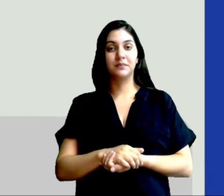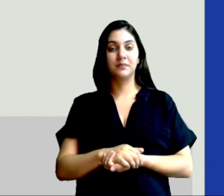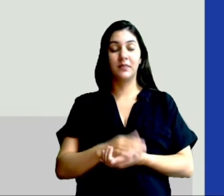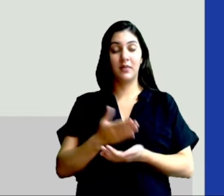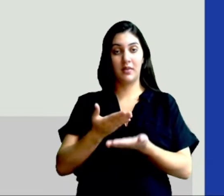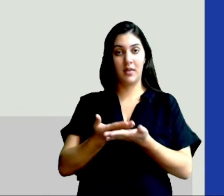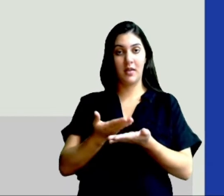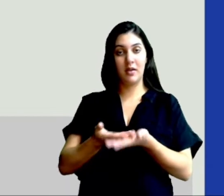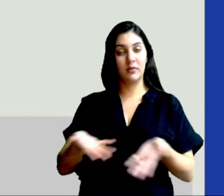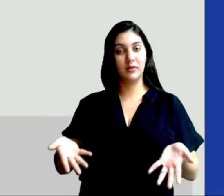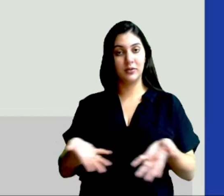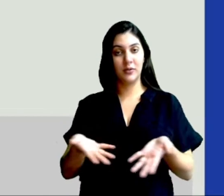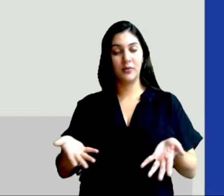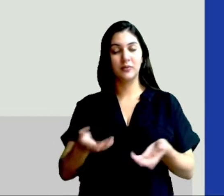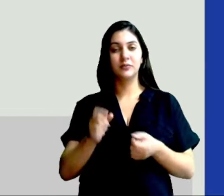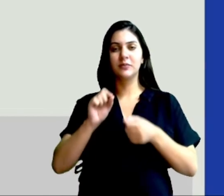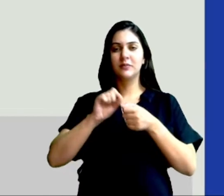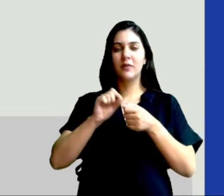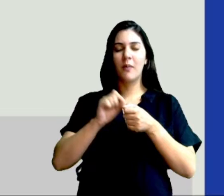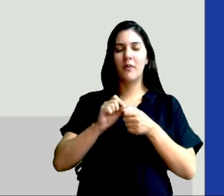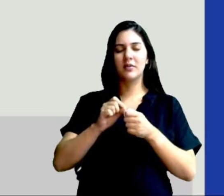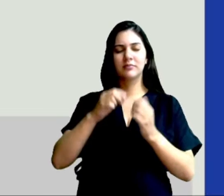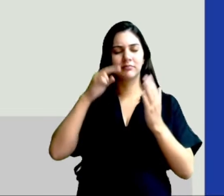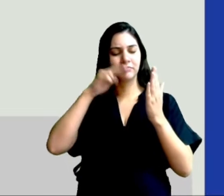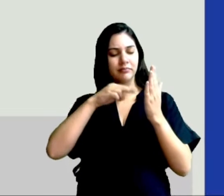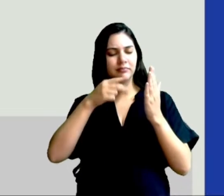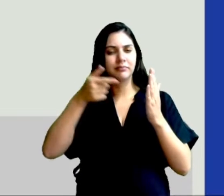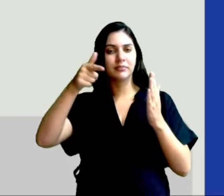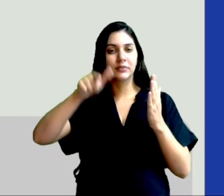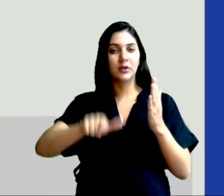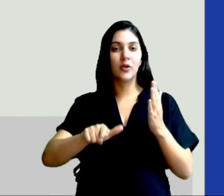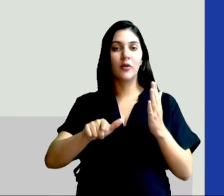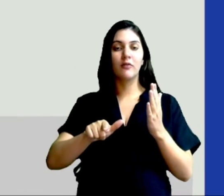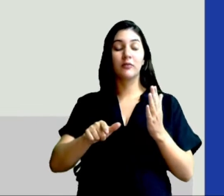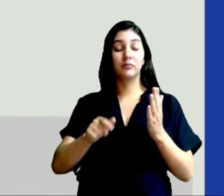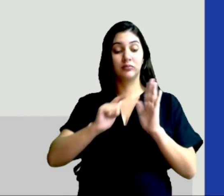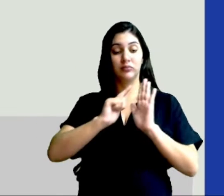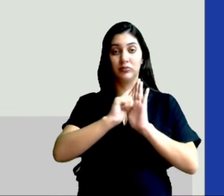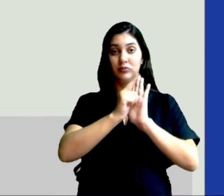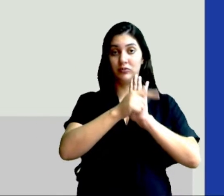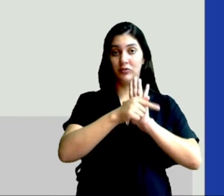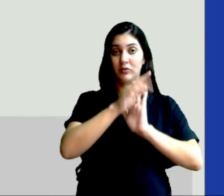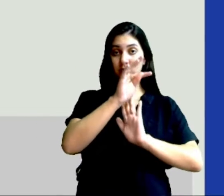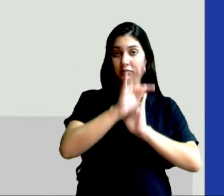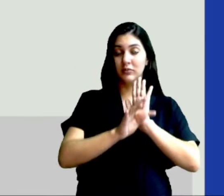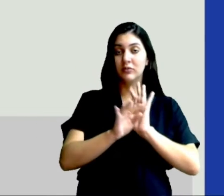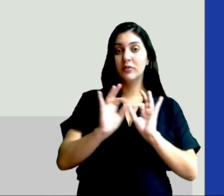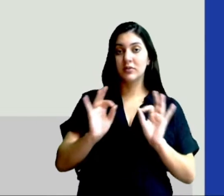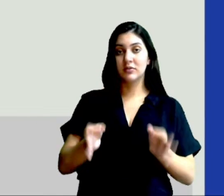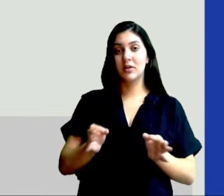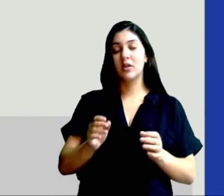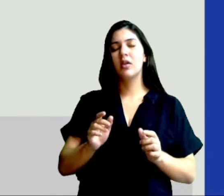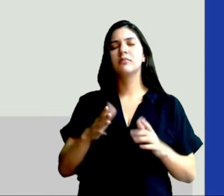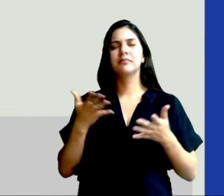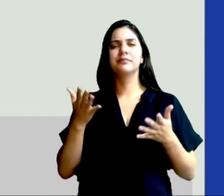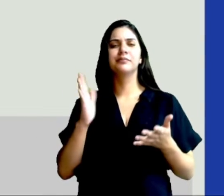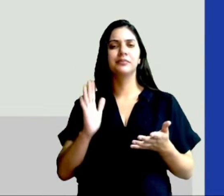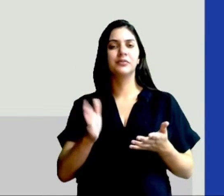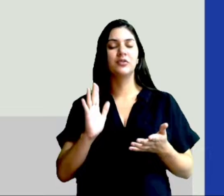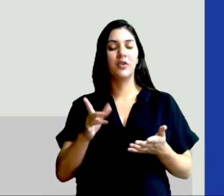Na aula de hoje, vamos fazer uma revisão sobre os gêneros textuais, tá certo? Onde nós